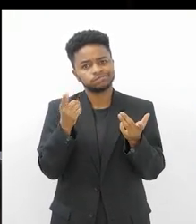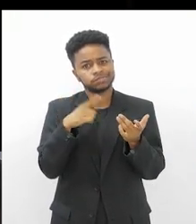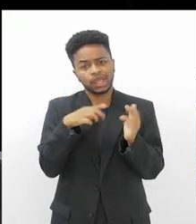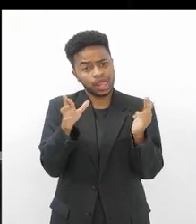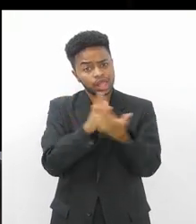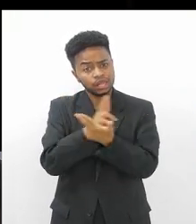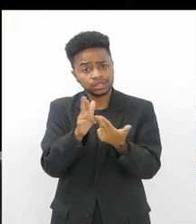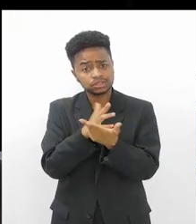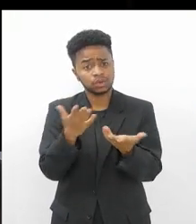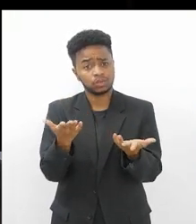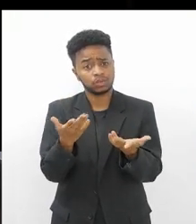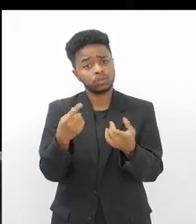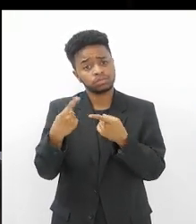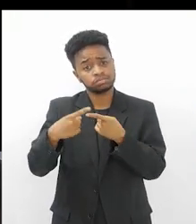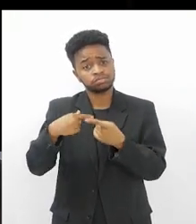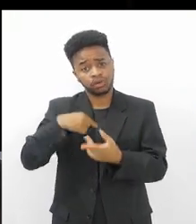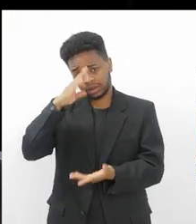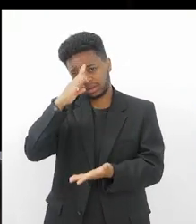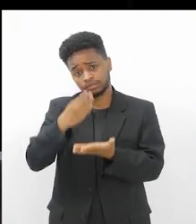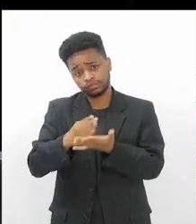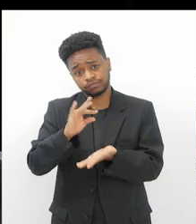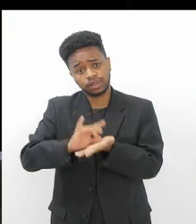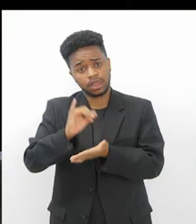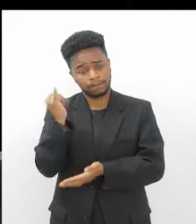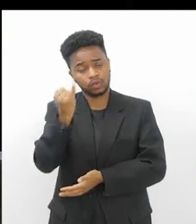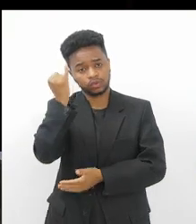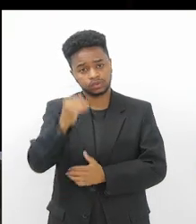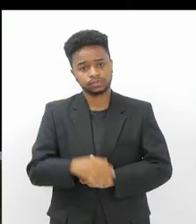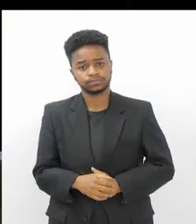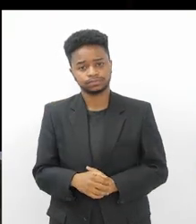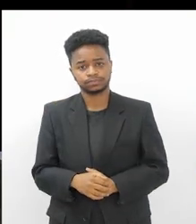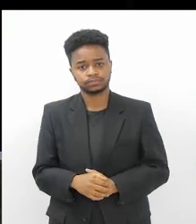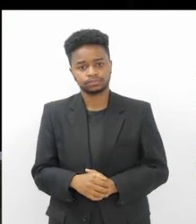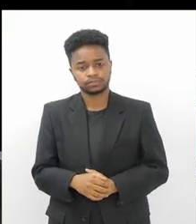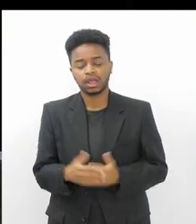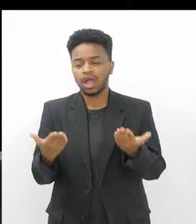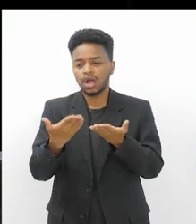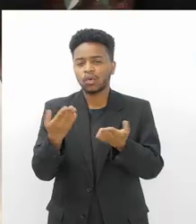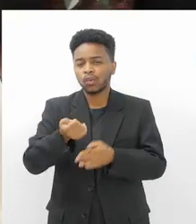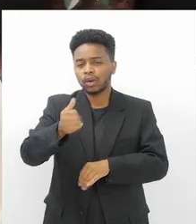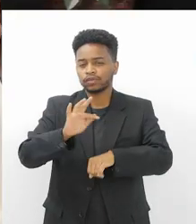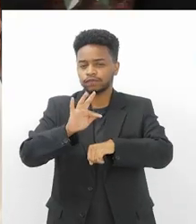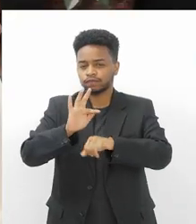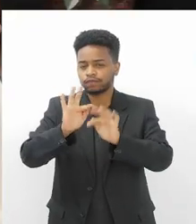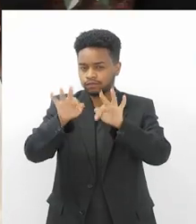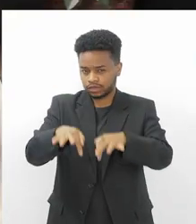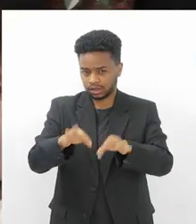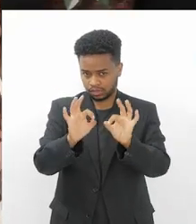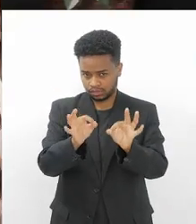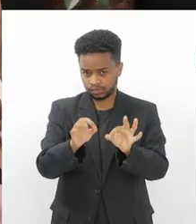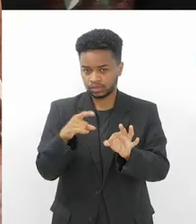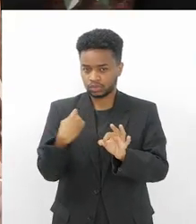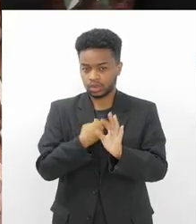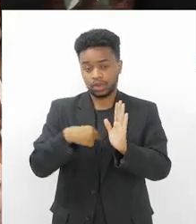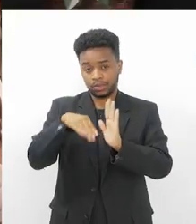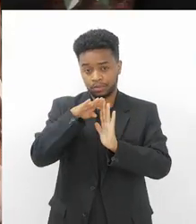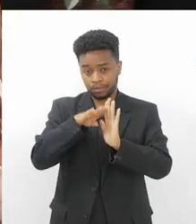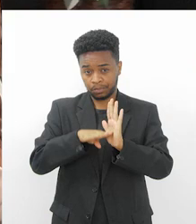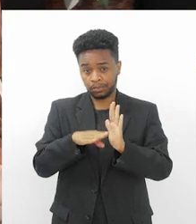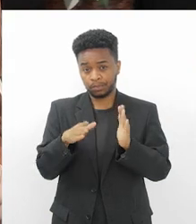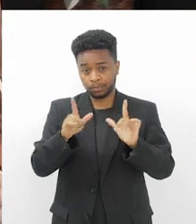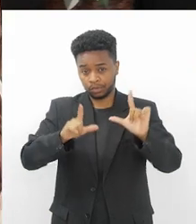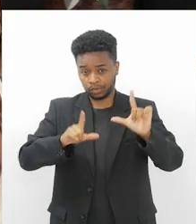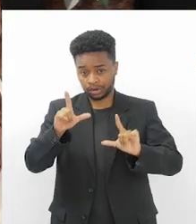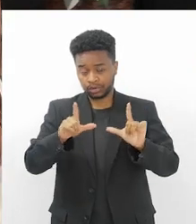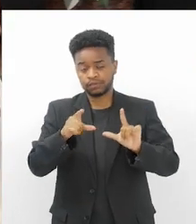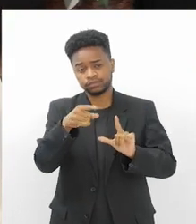ter relação, sabe? Eu acho que isso é uma coisa muito importante. Sim. Agora, doutora, para a gente finalizar aqui o nosso